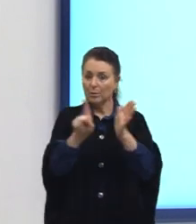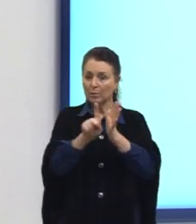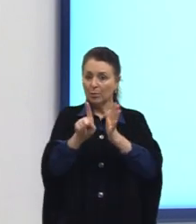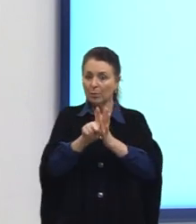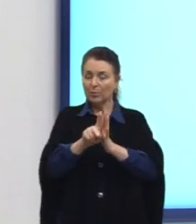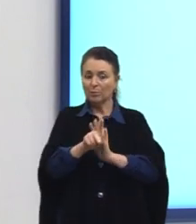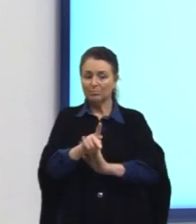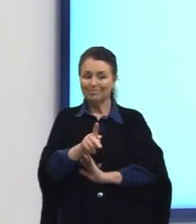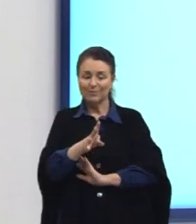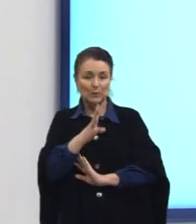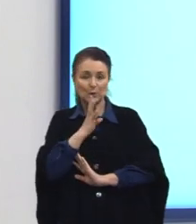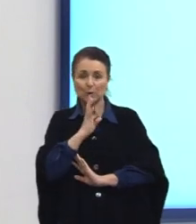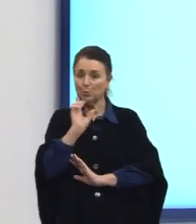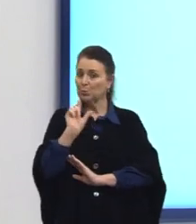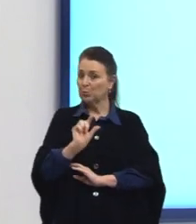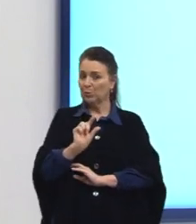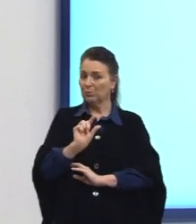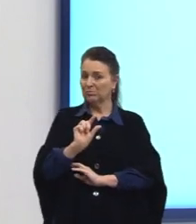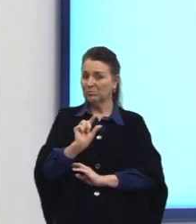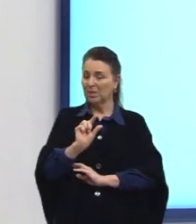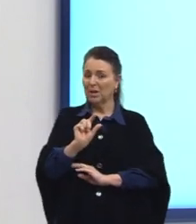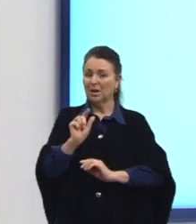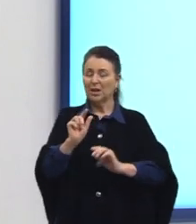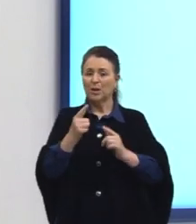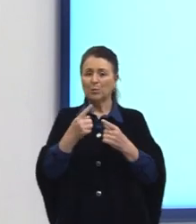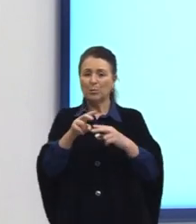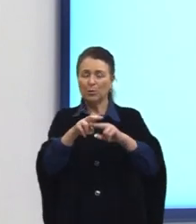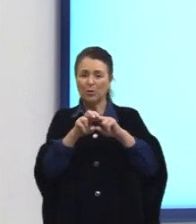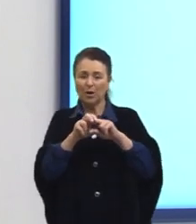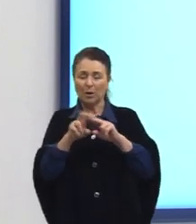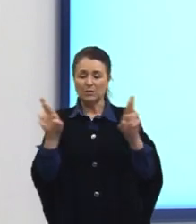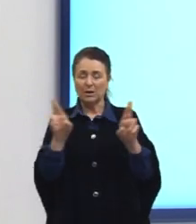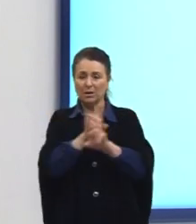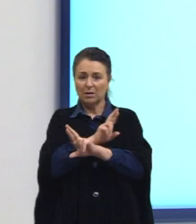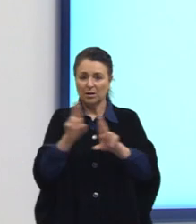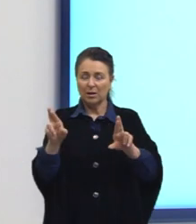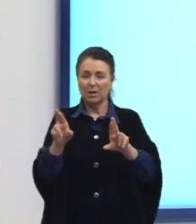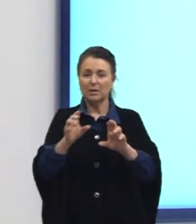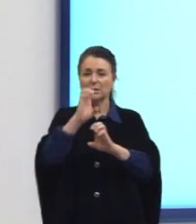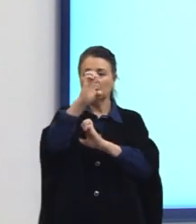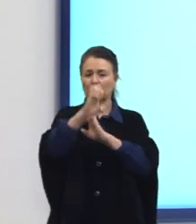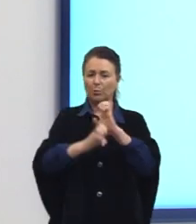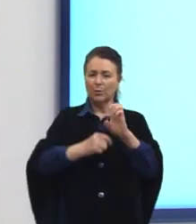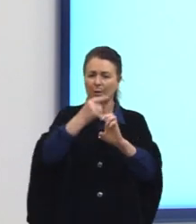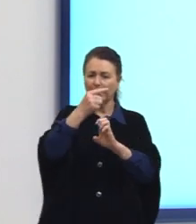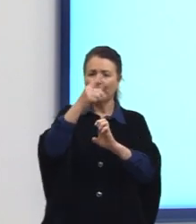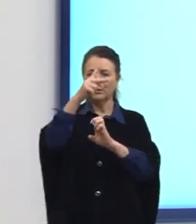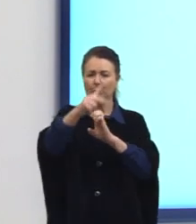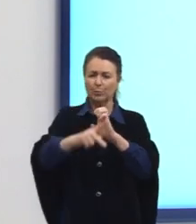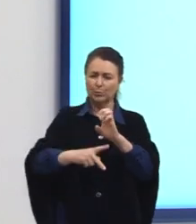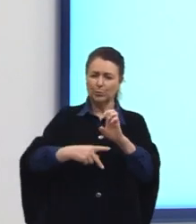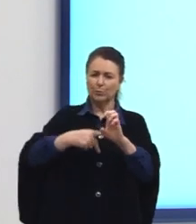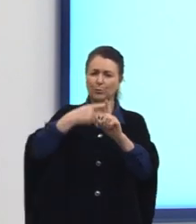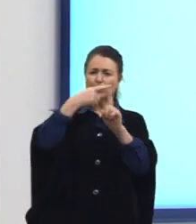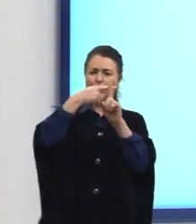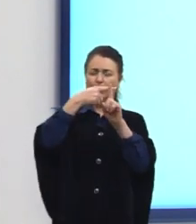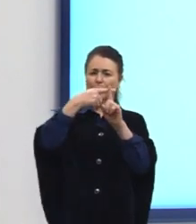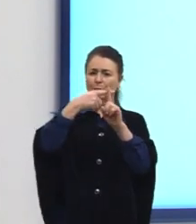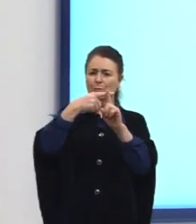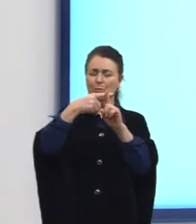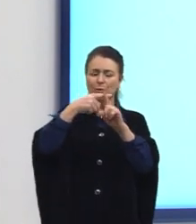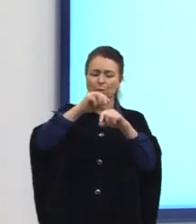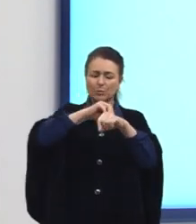familiarizado com elas ela tá relacionada então com os elétrons os prótons e outras partículas